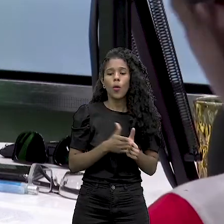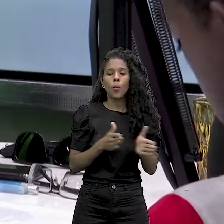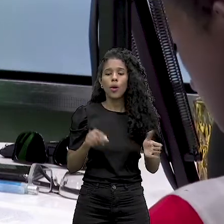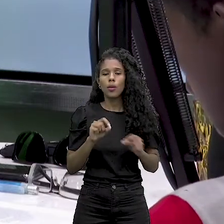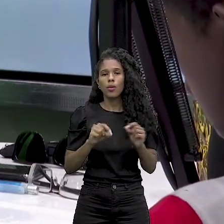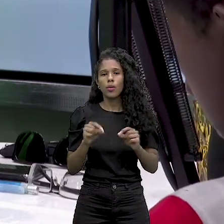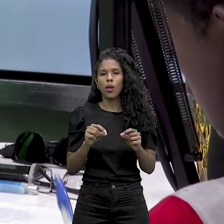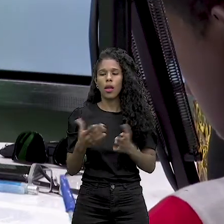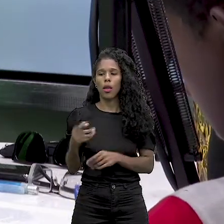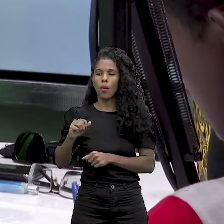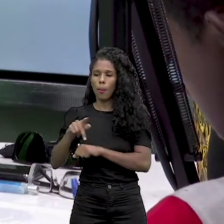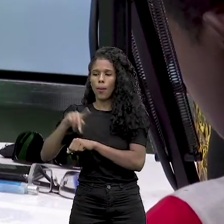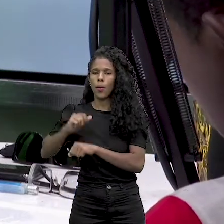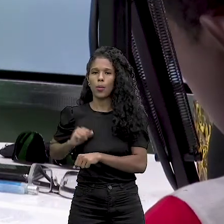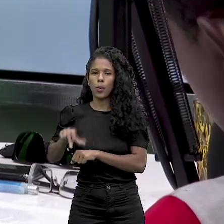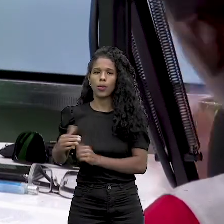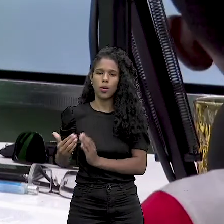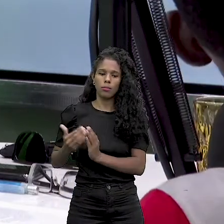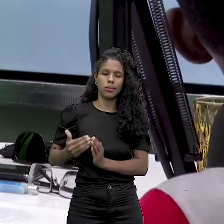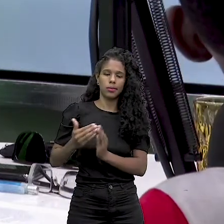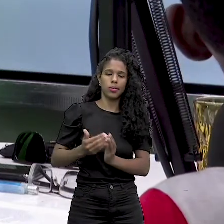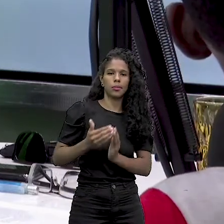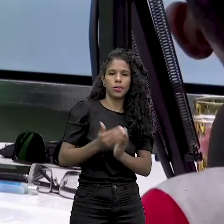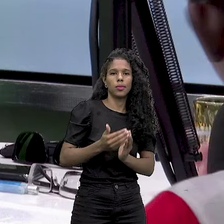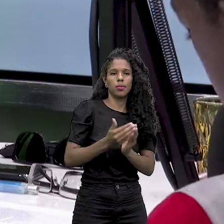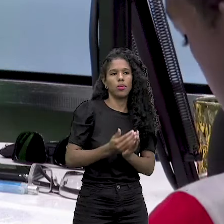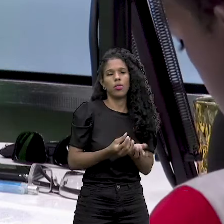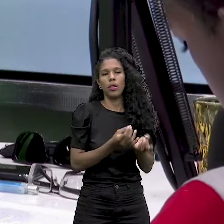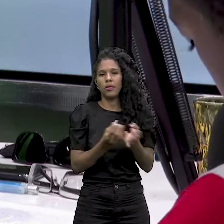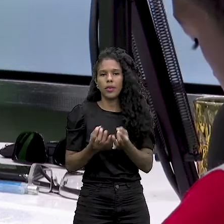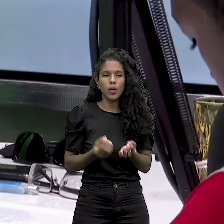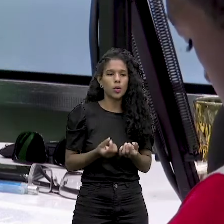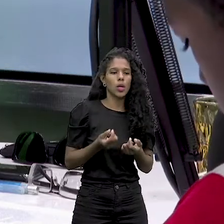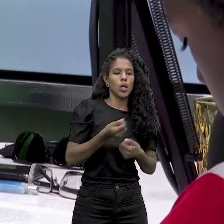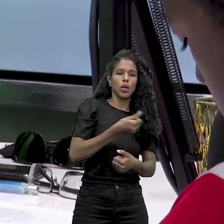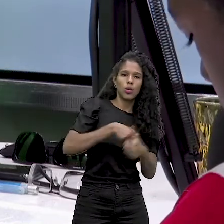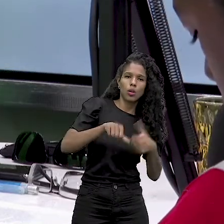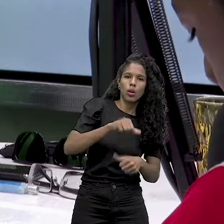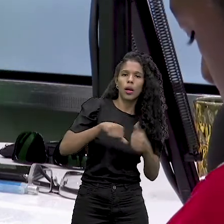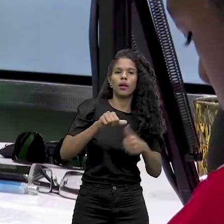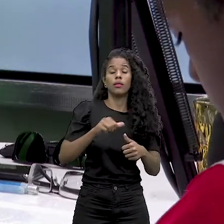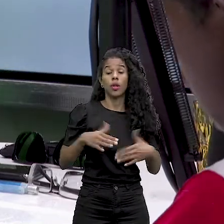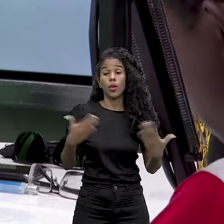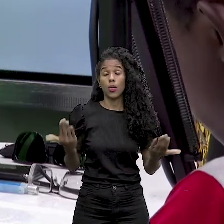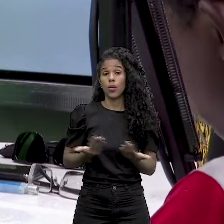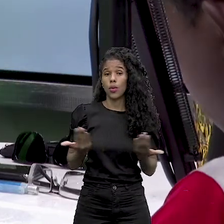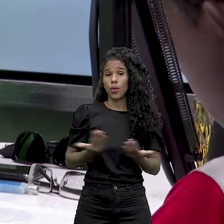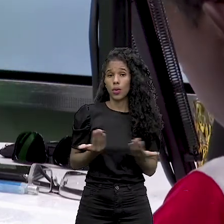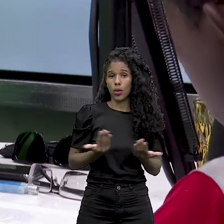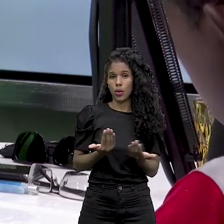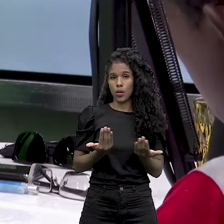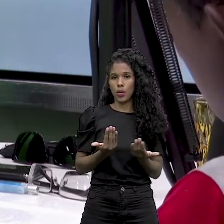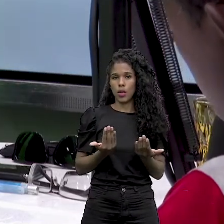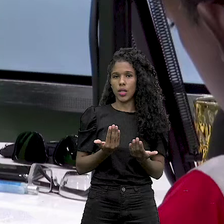capitalismo global, tá? Então a globalização é apenas uma das fases do capitalismo,